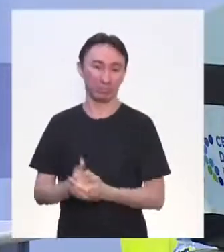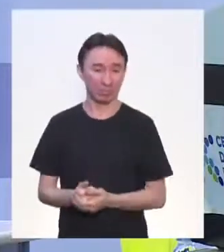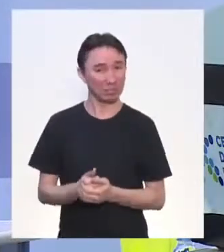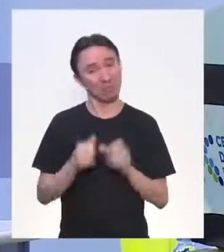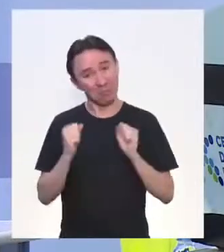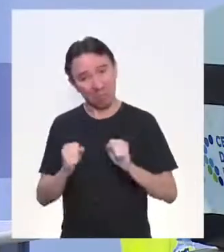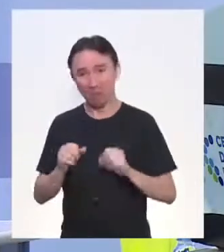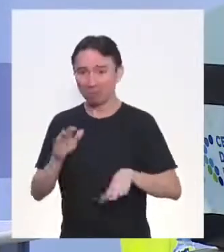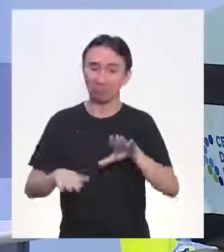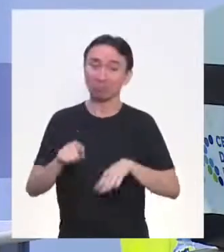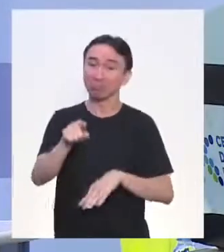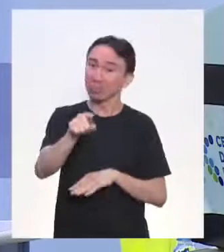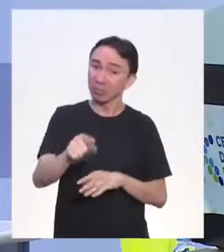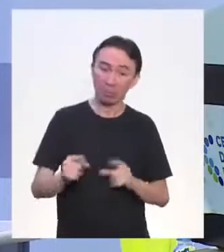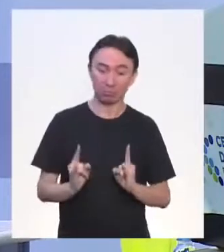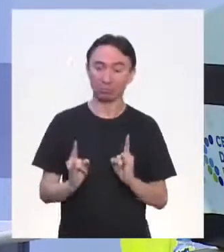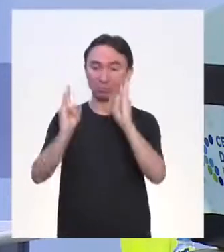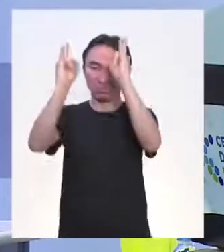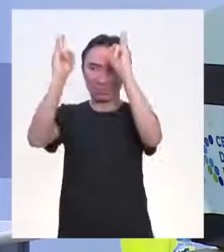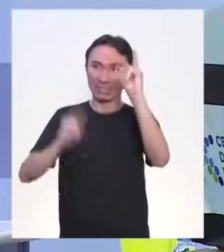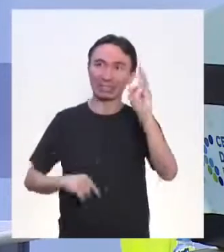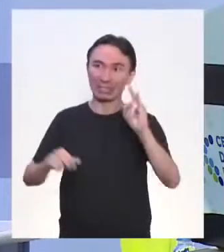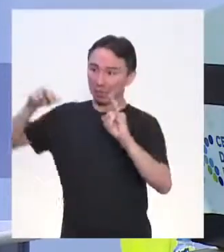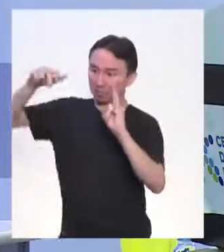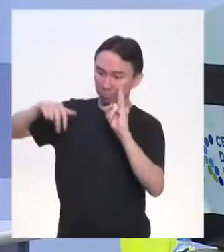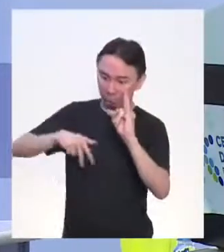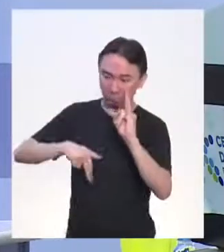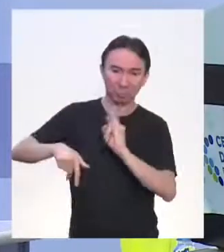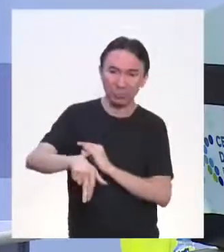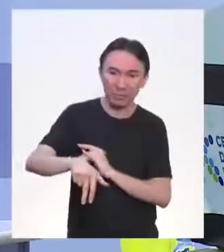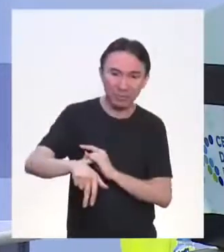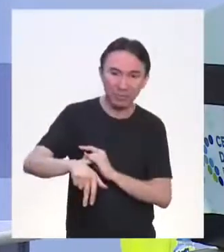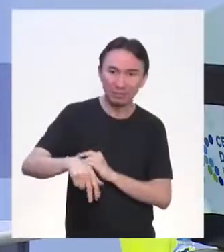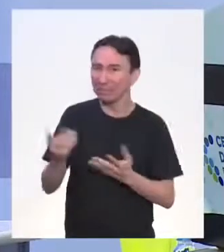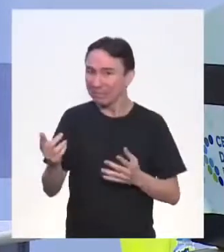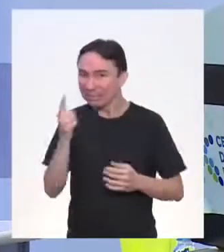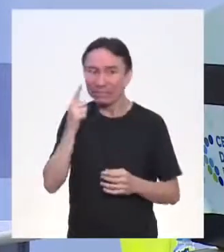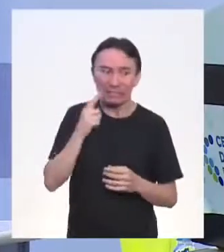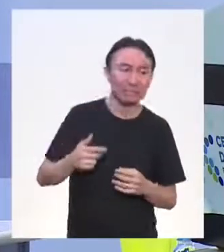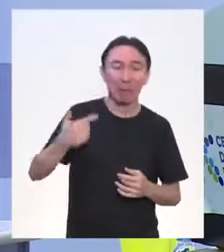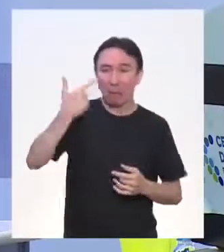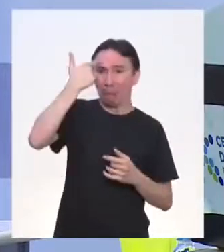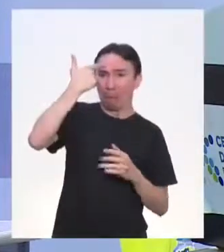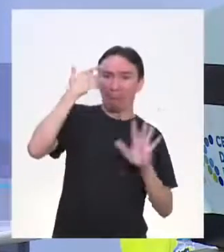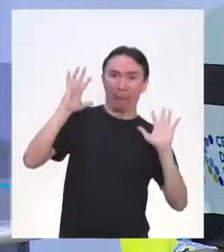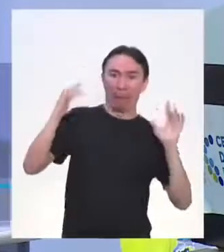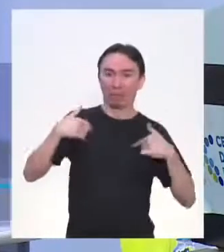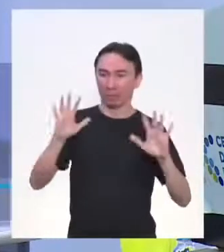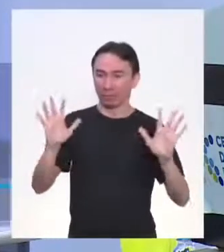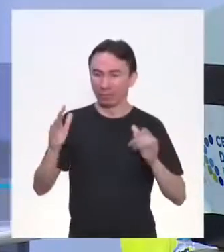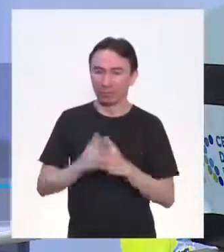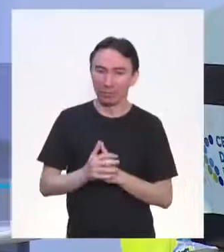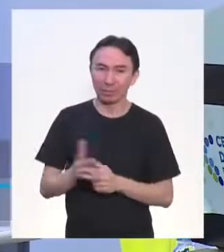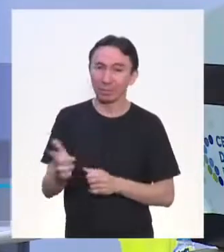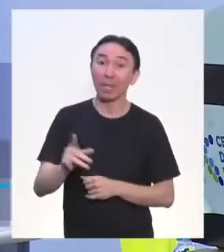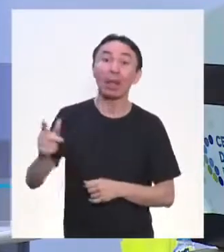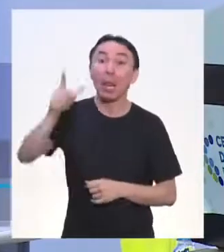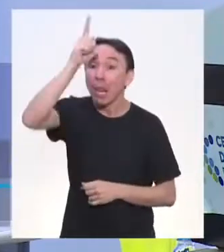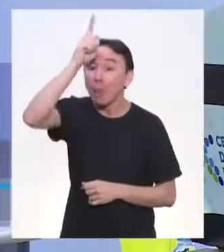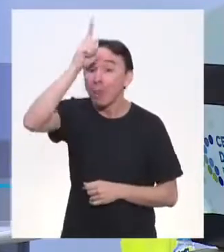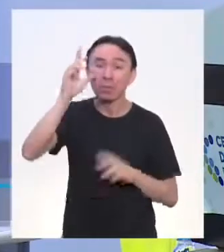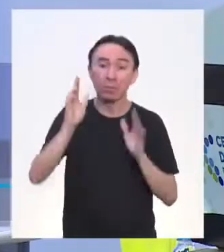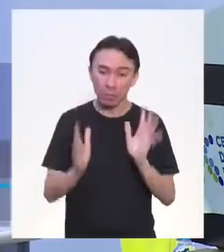a portaria para apanhá-la, pois não vão suspeitar que possa ser um assalto. Na Alemanha, esse serviço já está